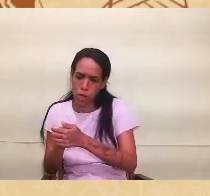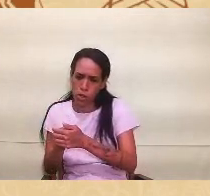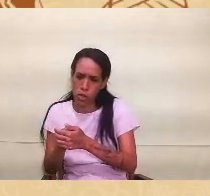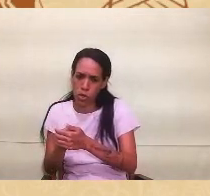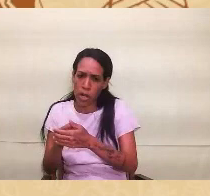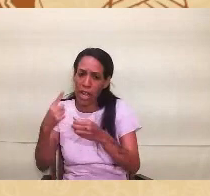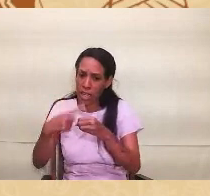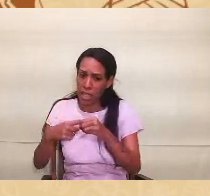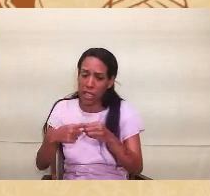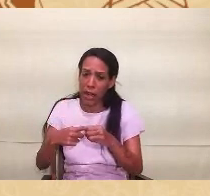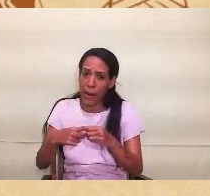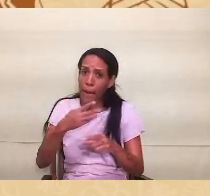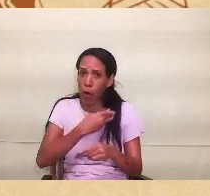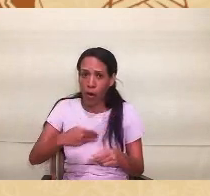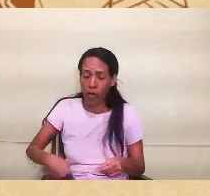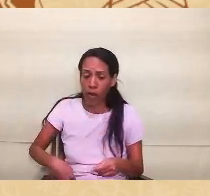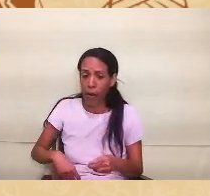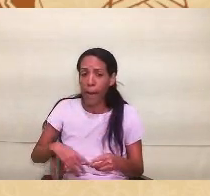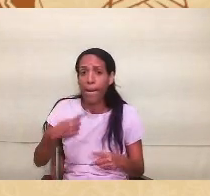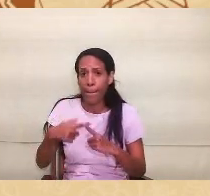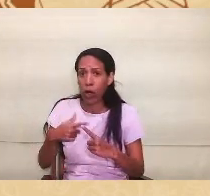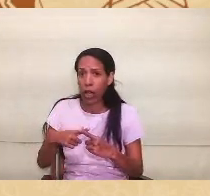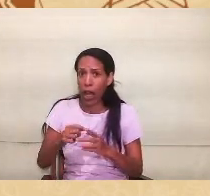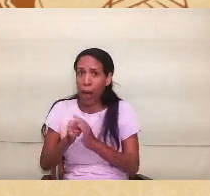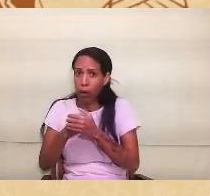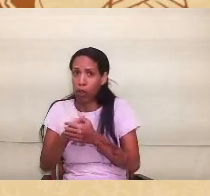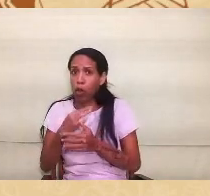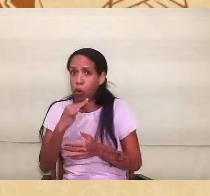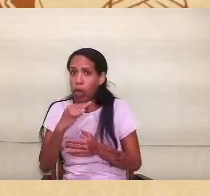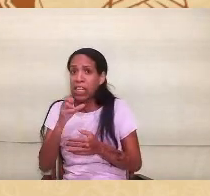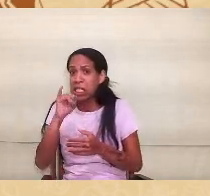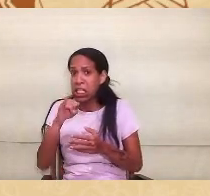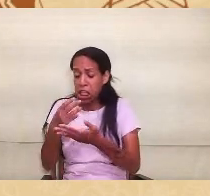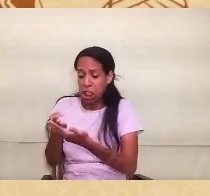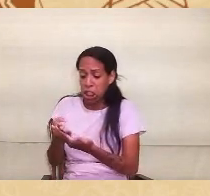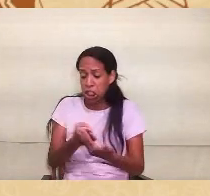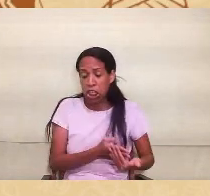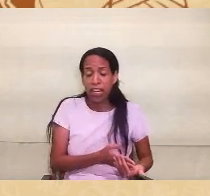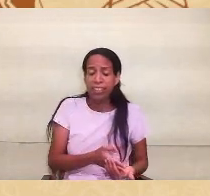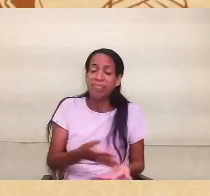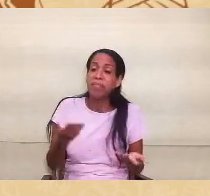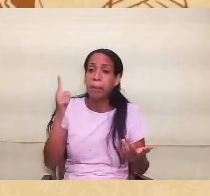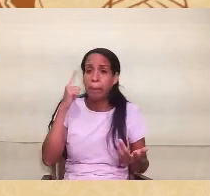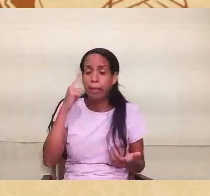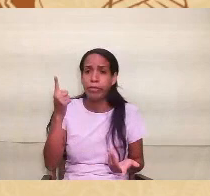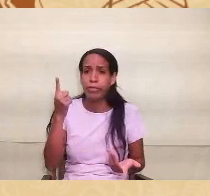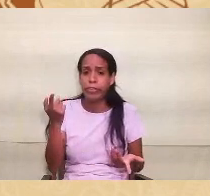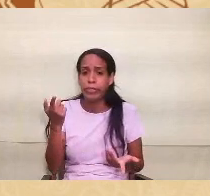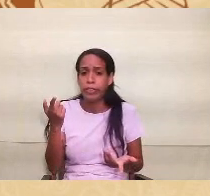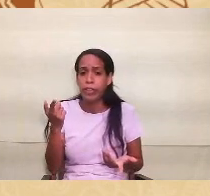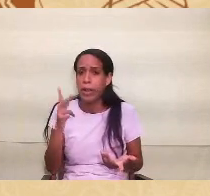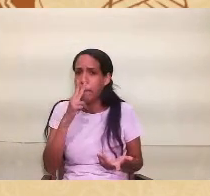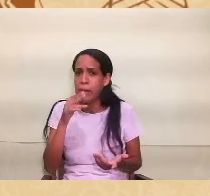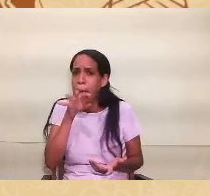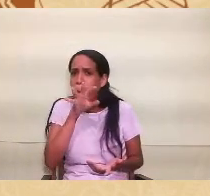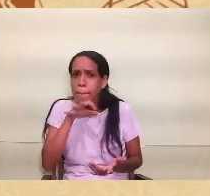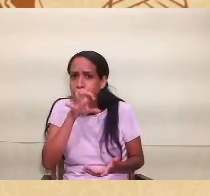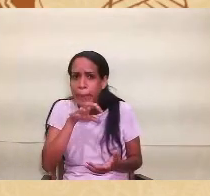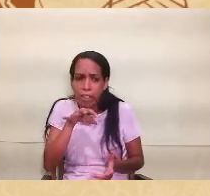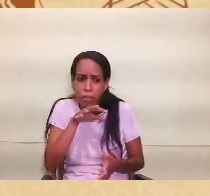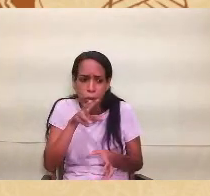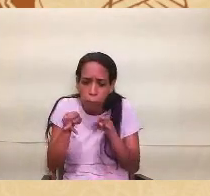a proteção do Estado já está ruim. Imagina se tirar totalmente, né? Aí eles vão ficar igual bicho no mato para ser caçado